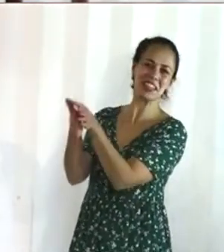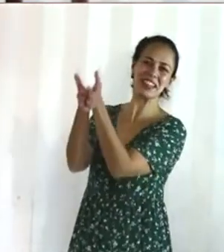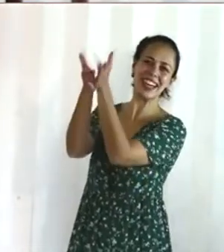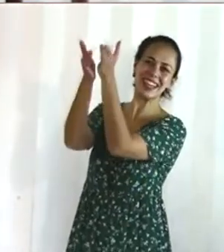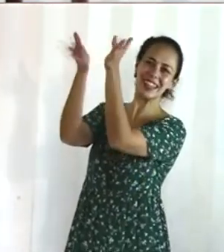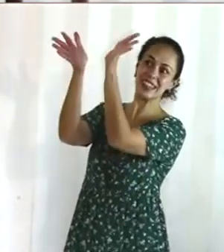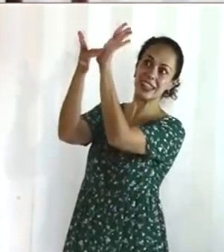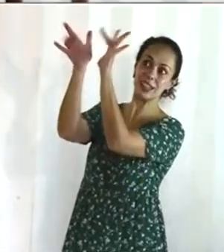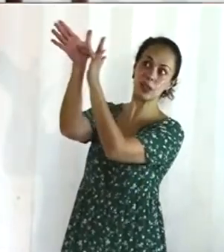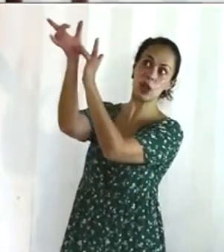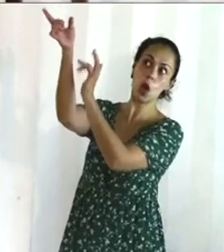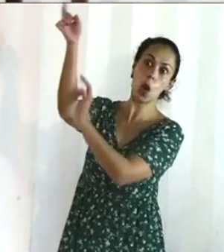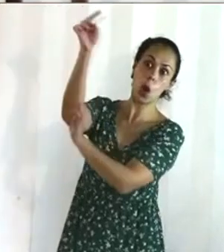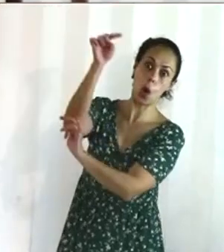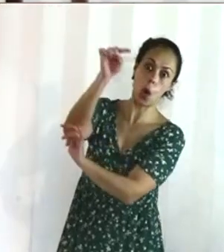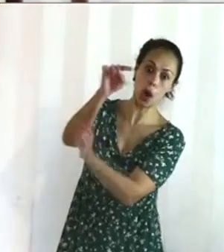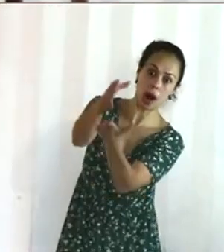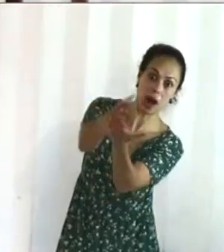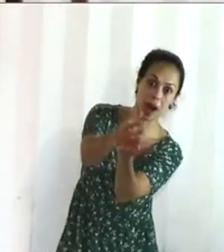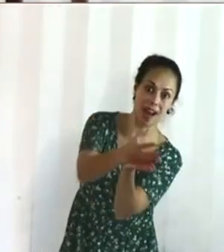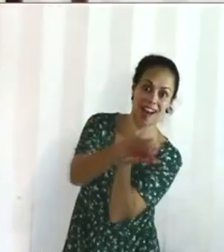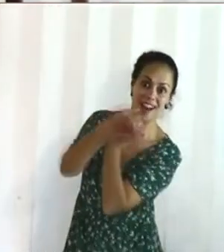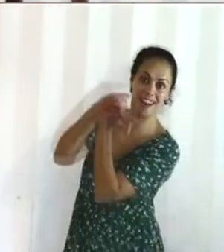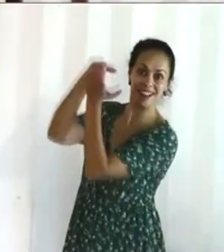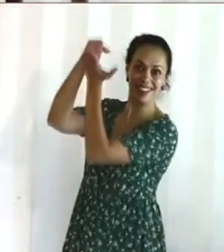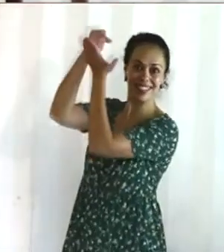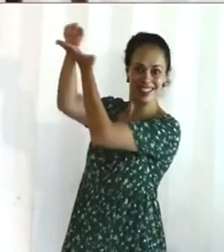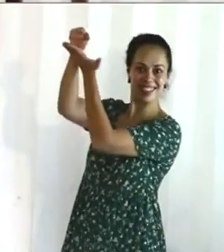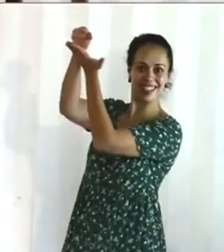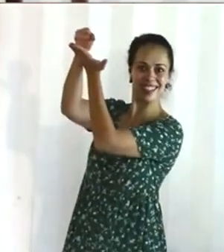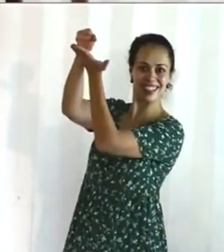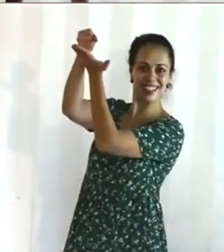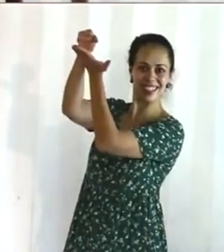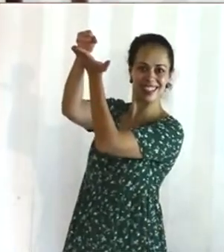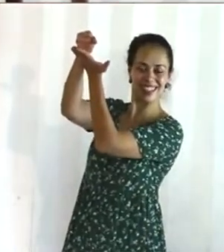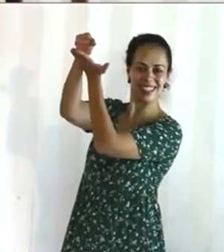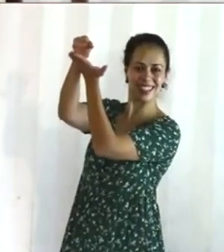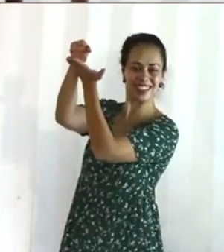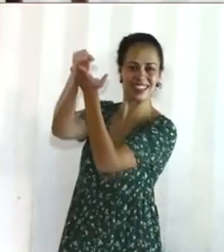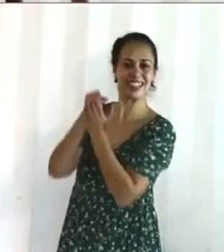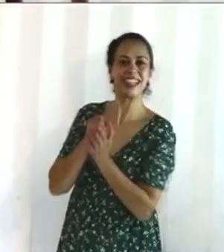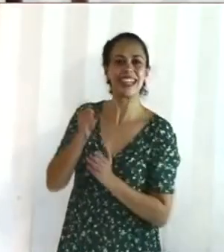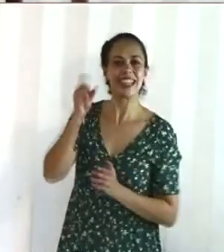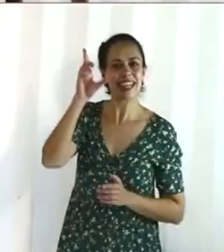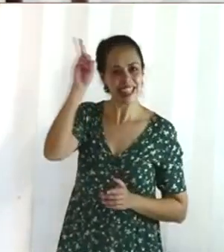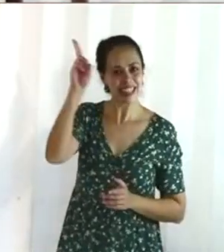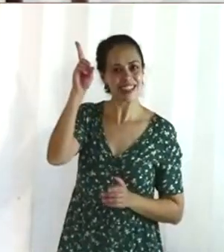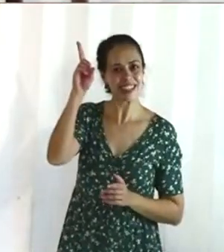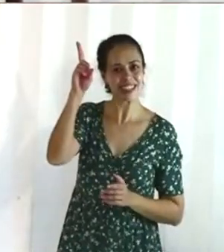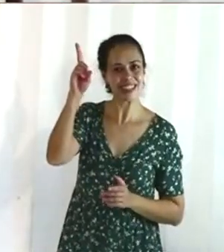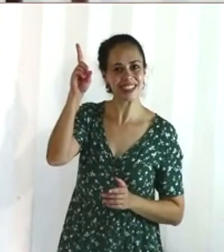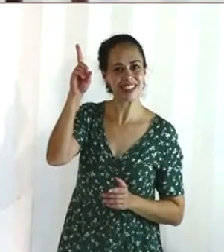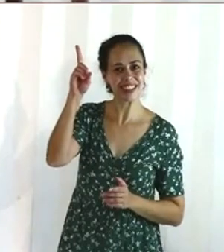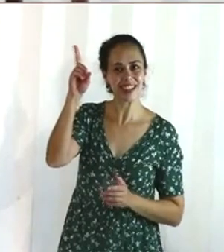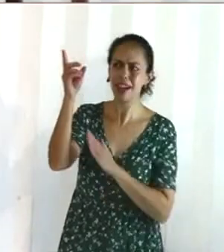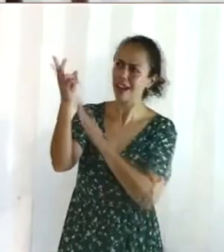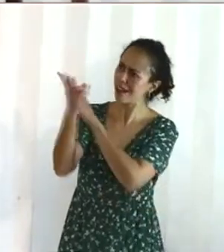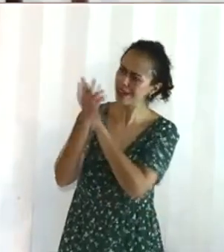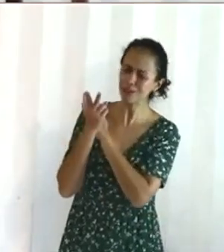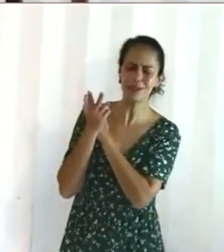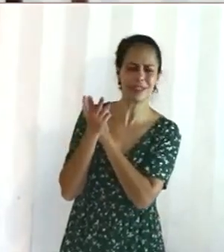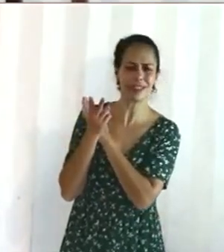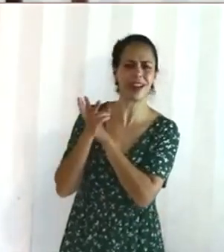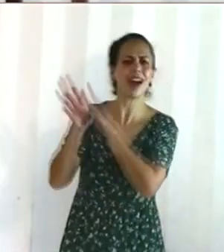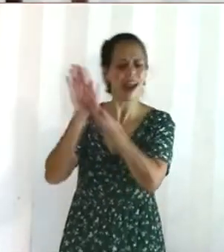buscar cada um dos eleitos de Deus. Que o Senhor nos ajude a compreender essa verdade, a buscar